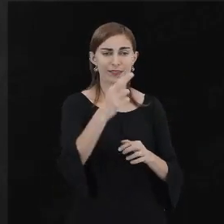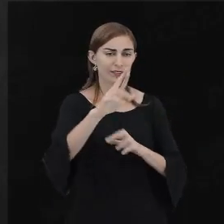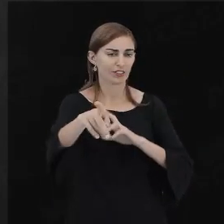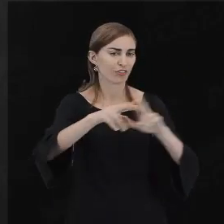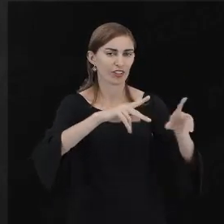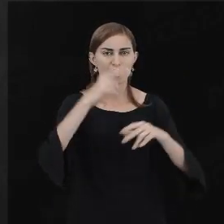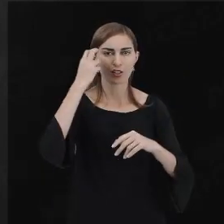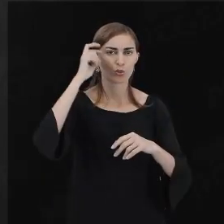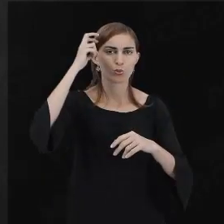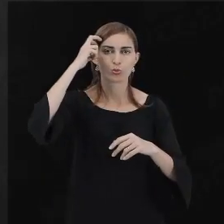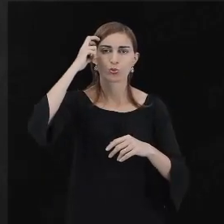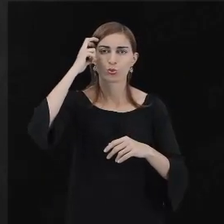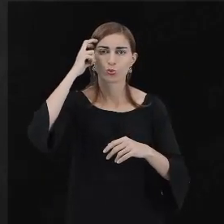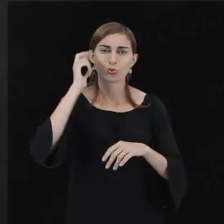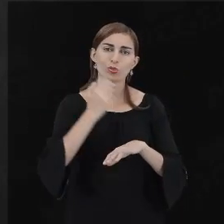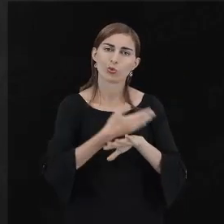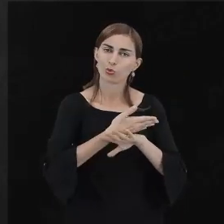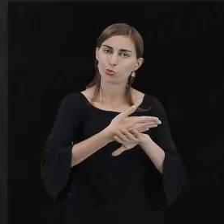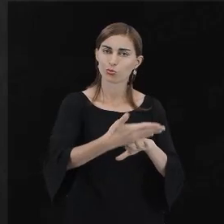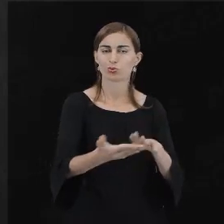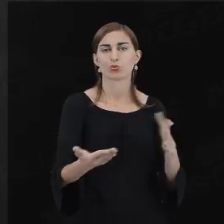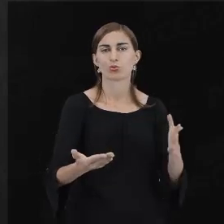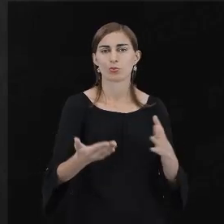uma relação